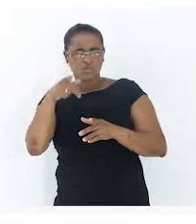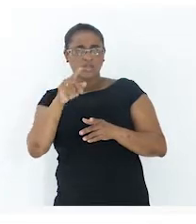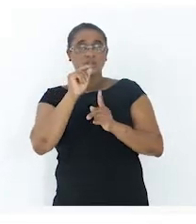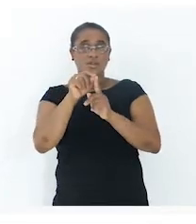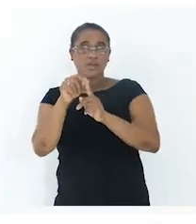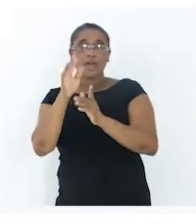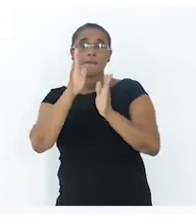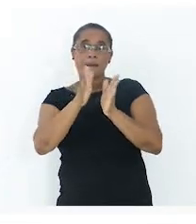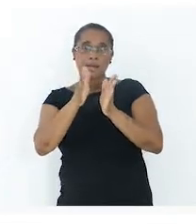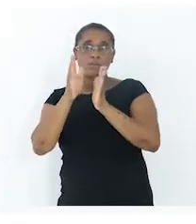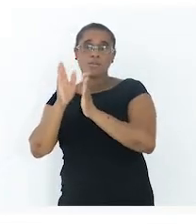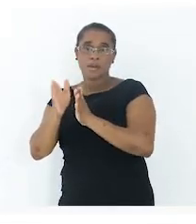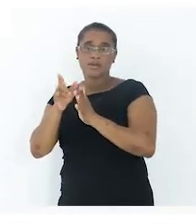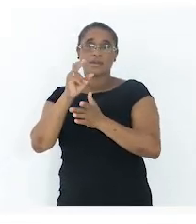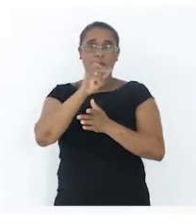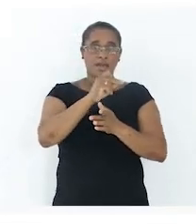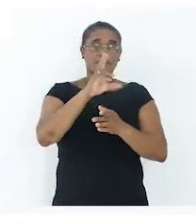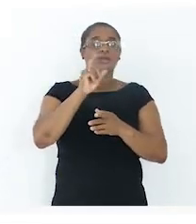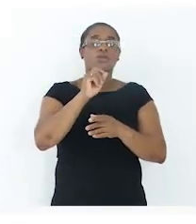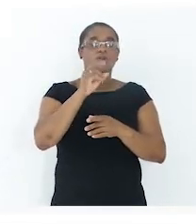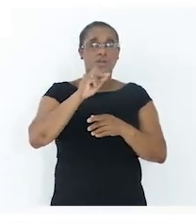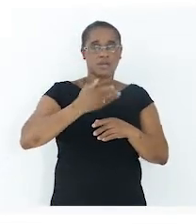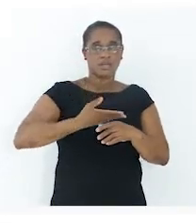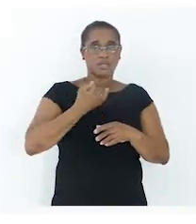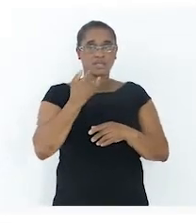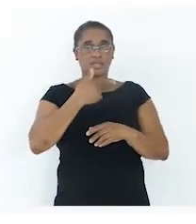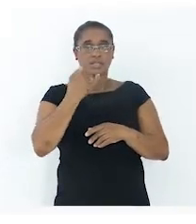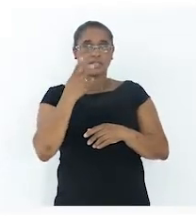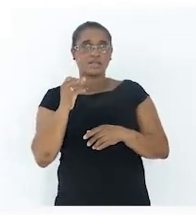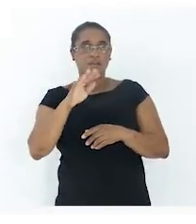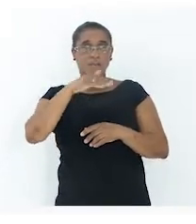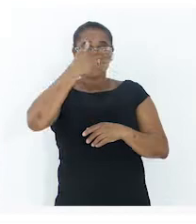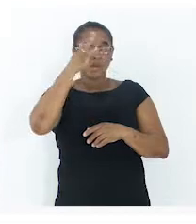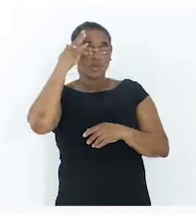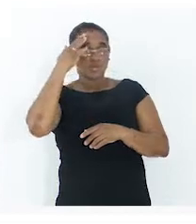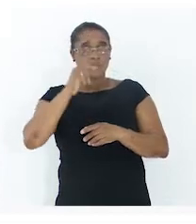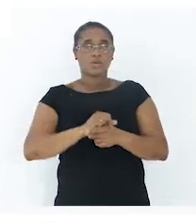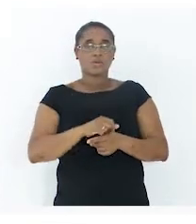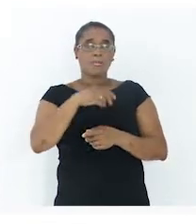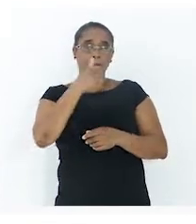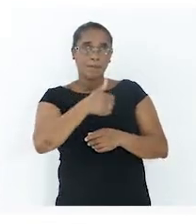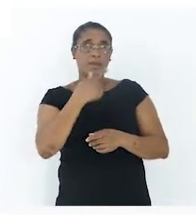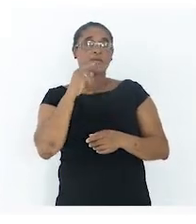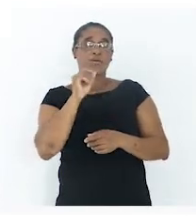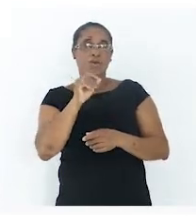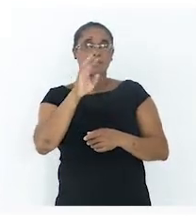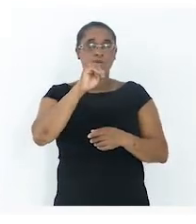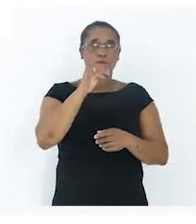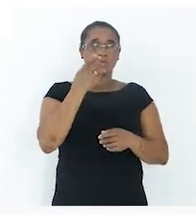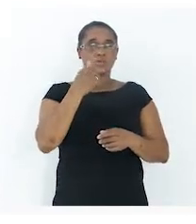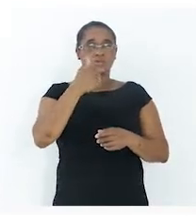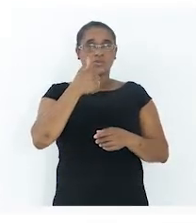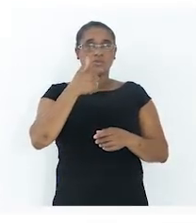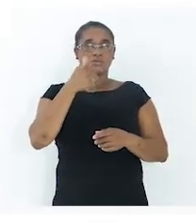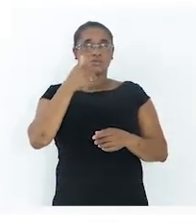parte. A chamamos aditivo, que é o primeiro número. B nós chamamos de subtrativo,